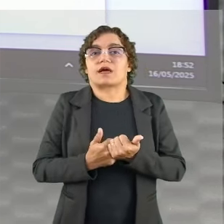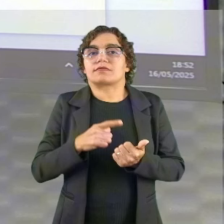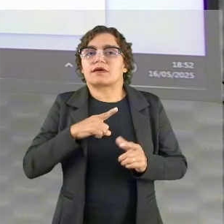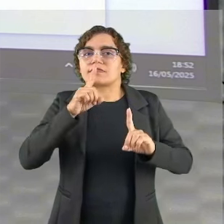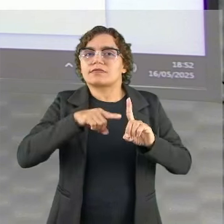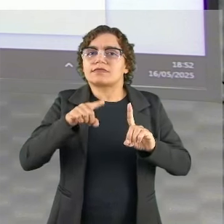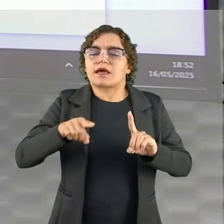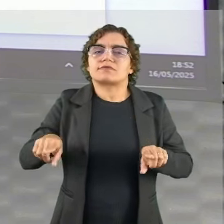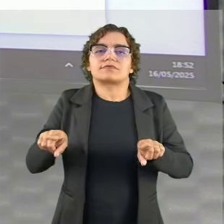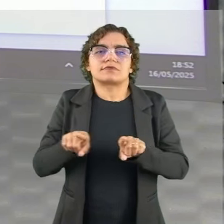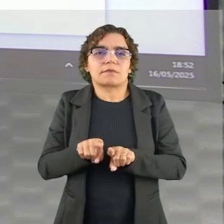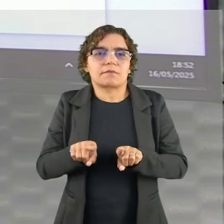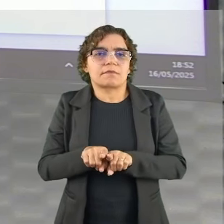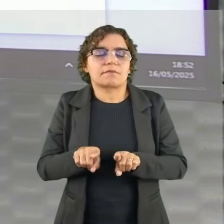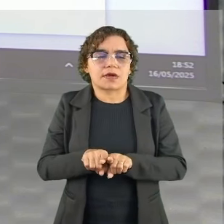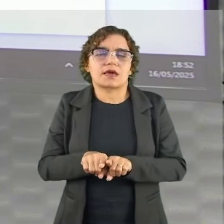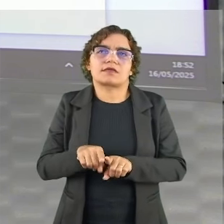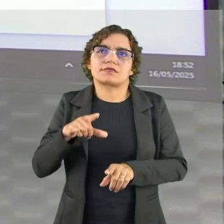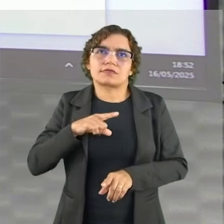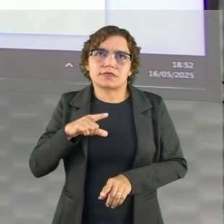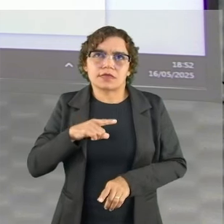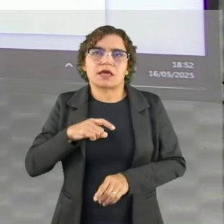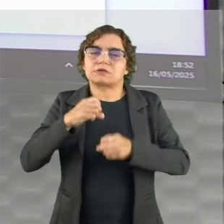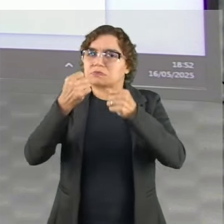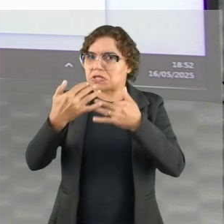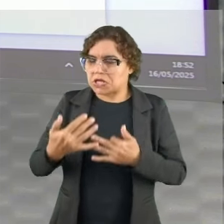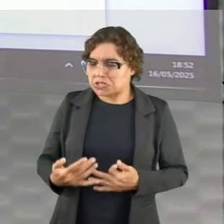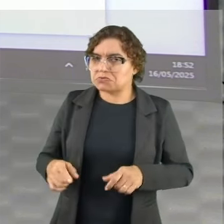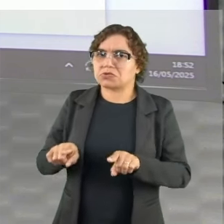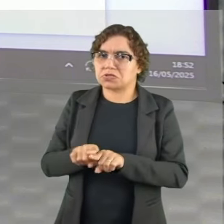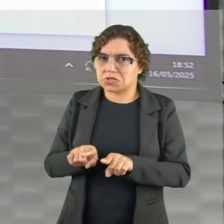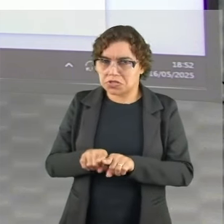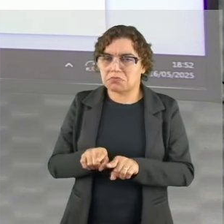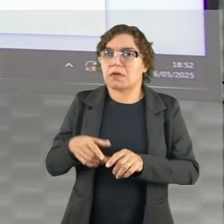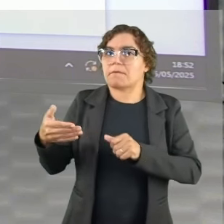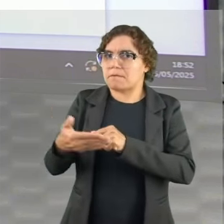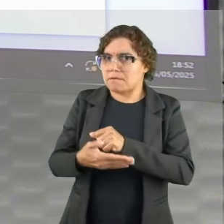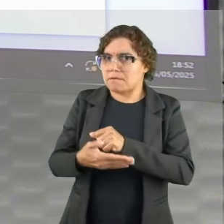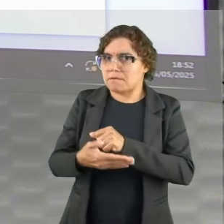e dizemos que elas têm justificação ou que estão bem fundamentadas. Isso aí a gente já sabe, né?